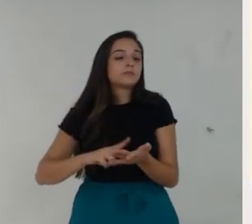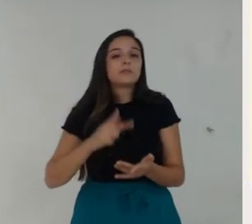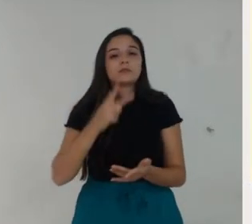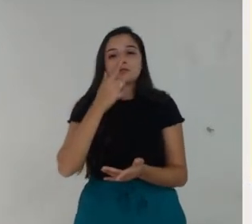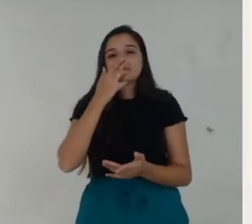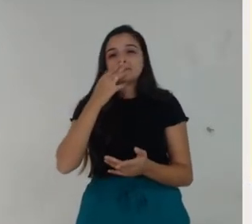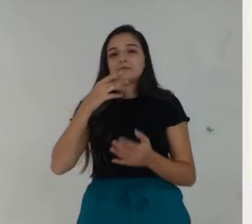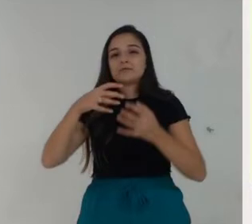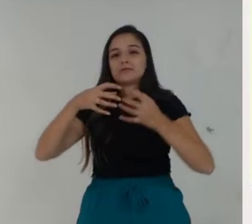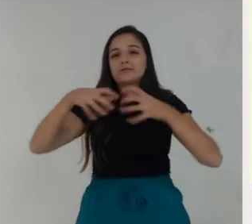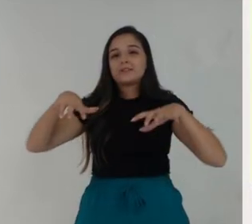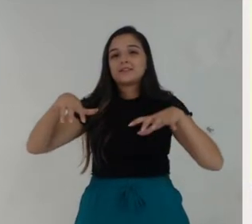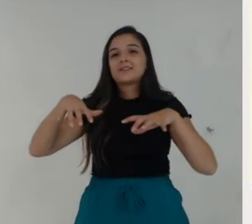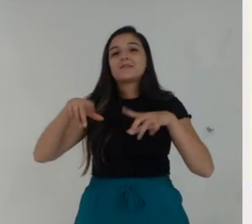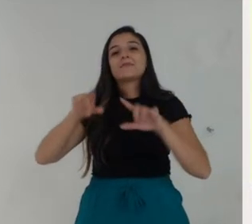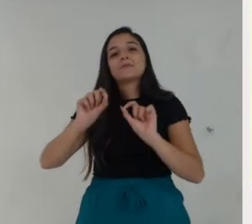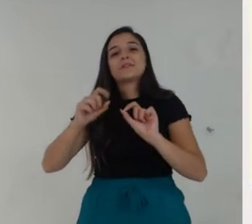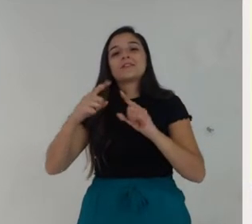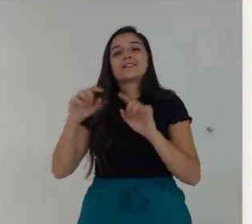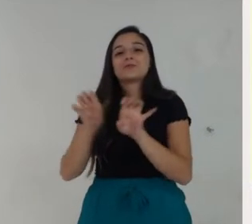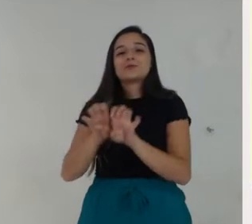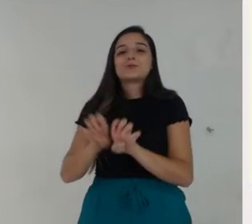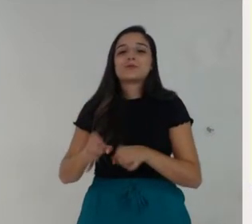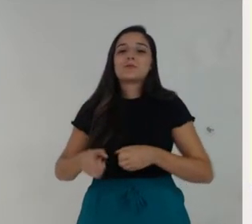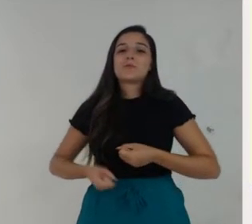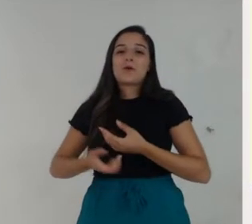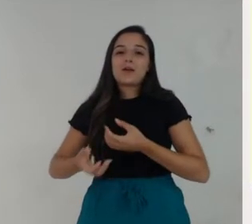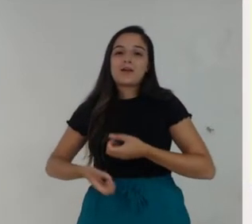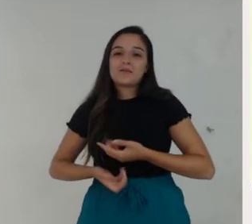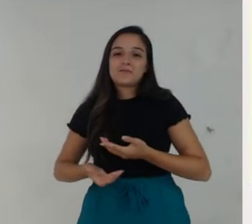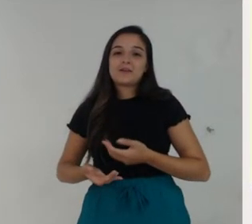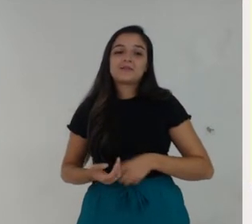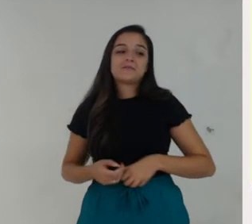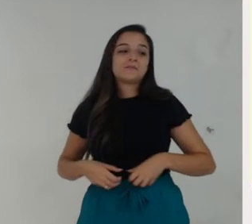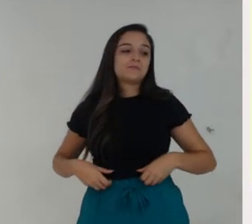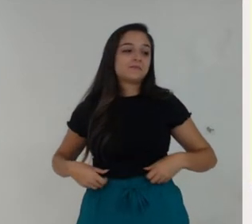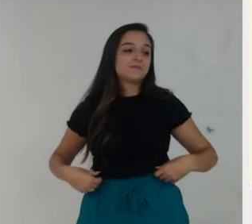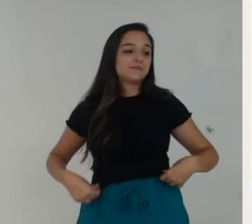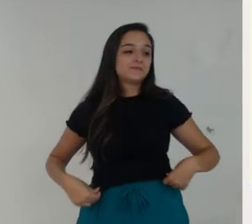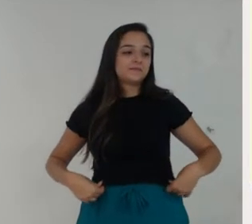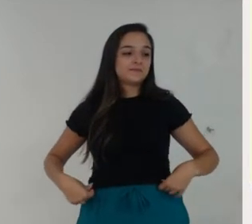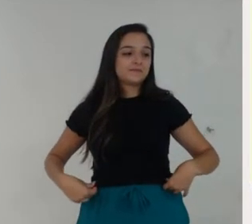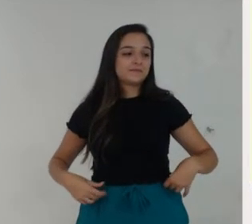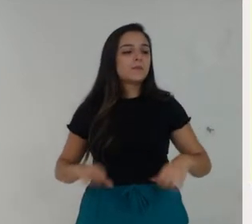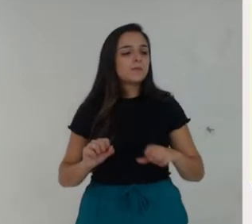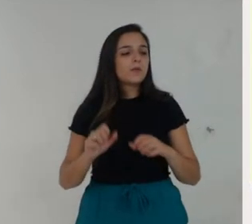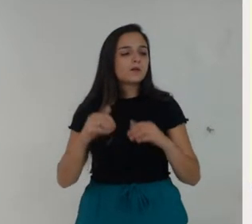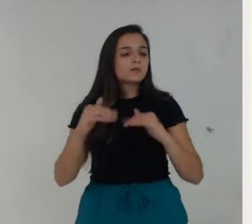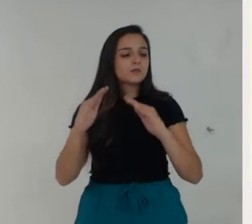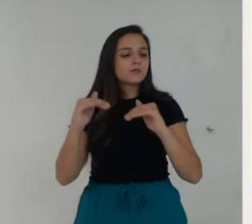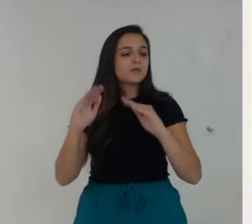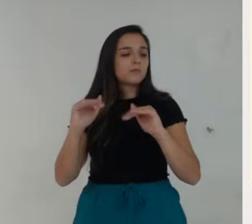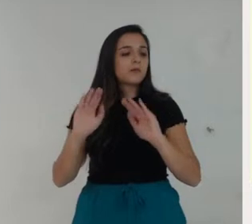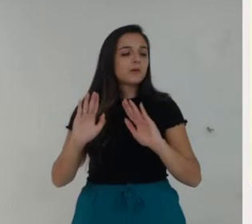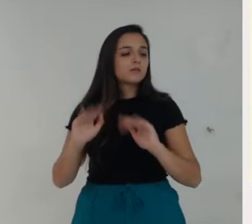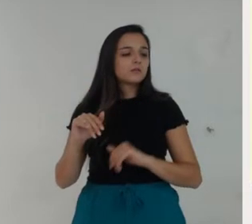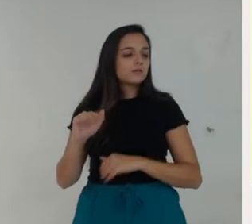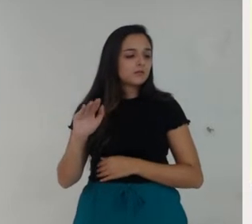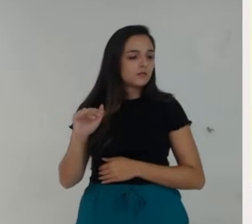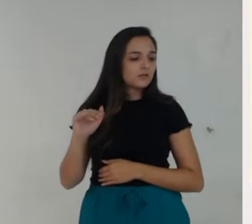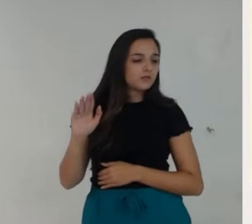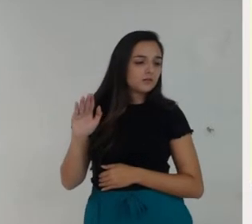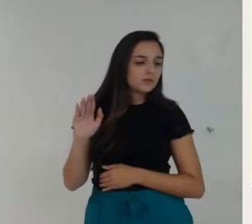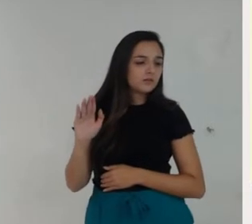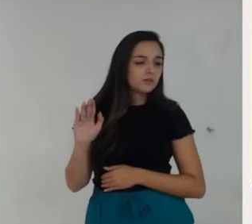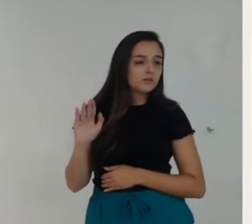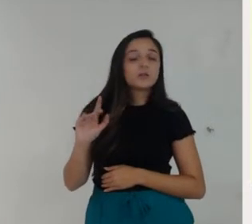poemas, né? Pode ir. E depois tem pode ir mais para baixo. E depois